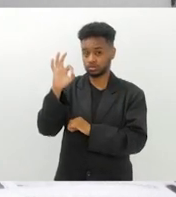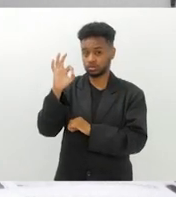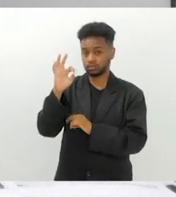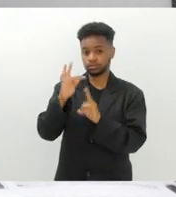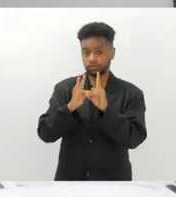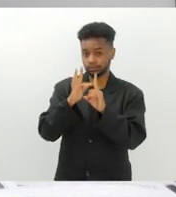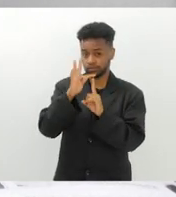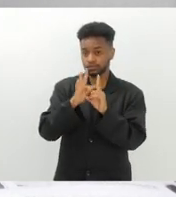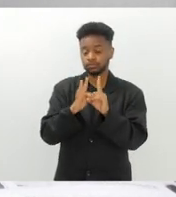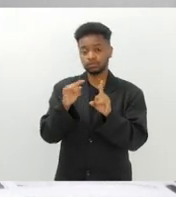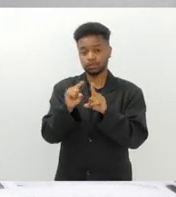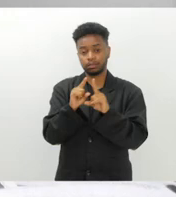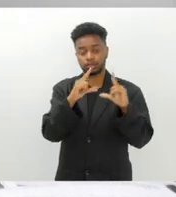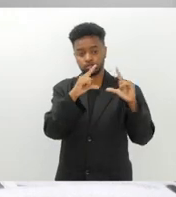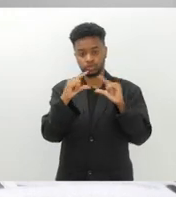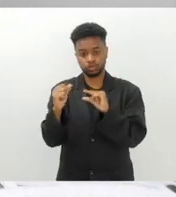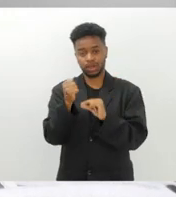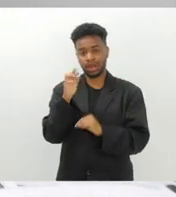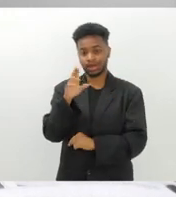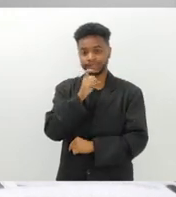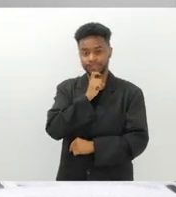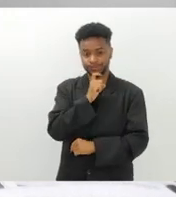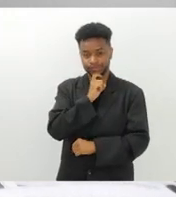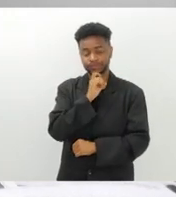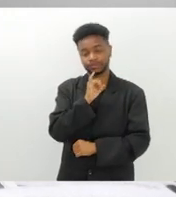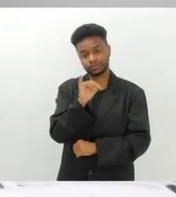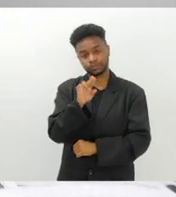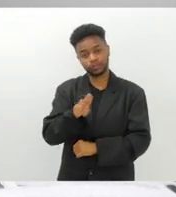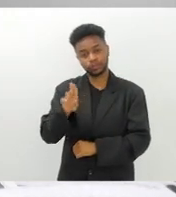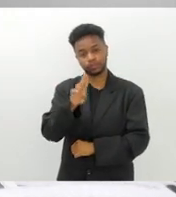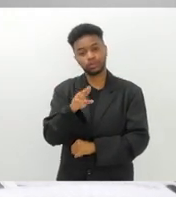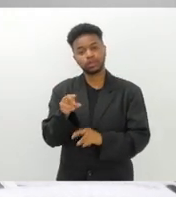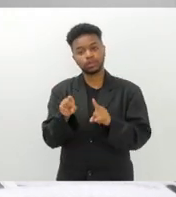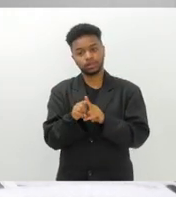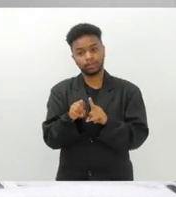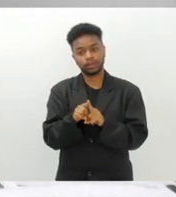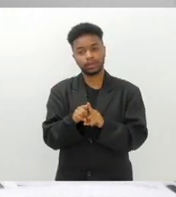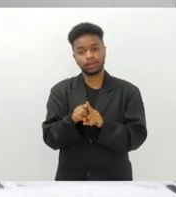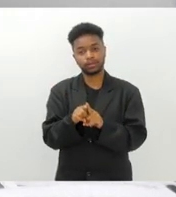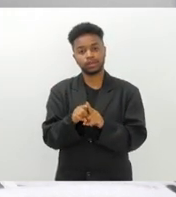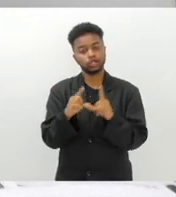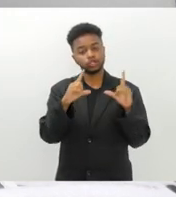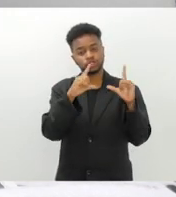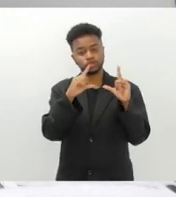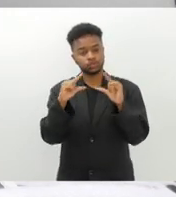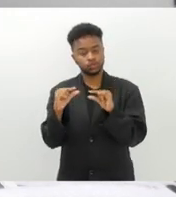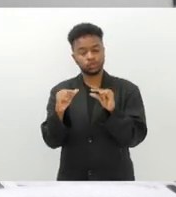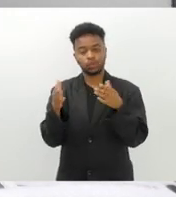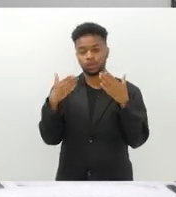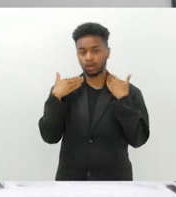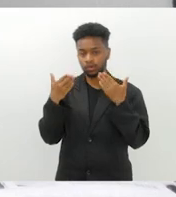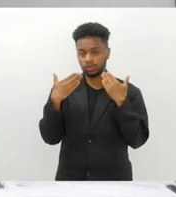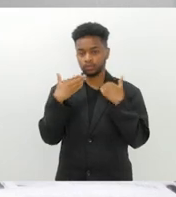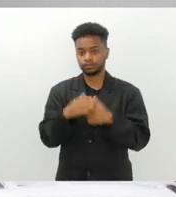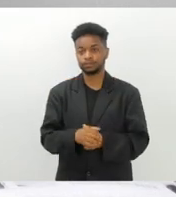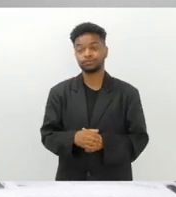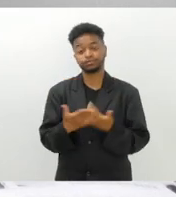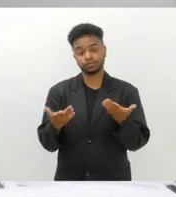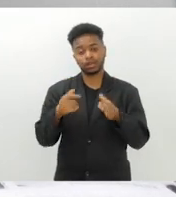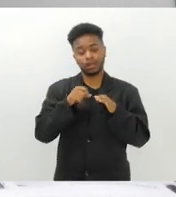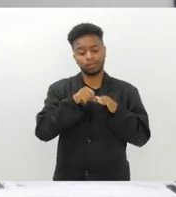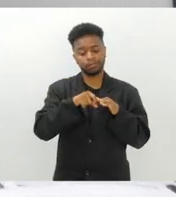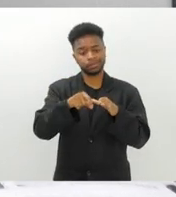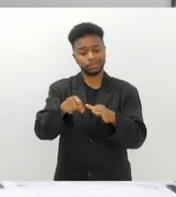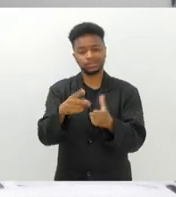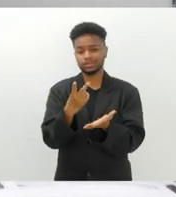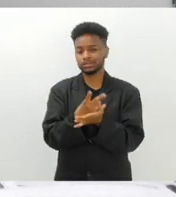diminui a conta do ar-condicionado também para quem usa, e refresca a cuca de quem não tem o ar-condicionado. E reflorestar é sempre muito bom,